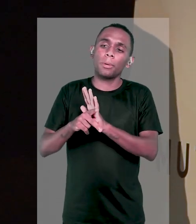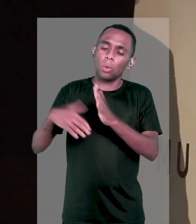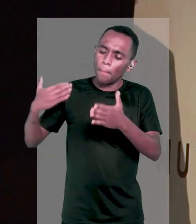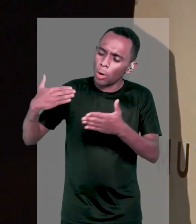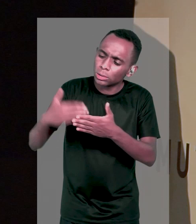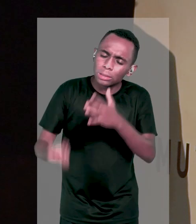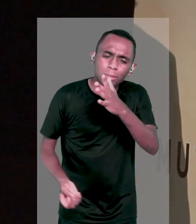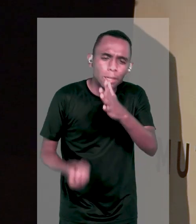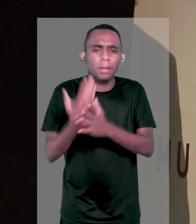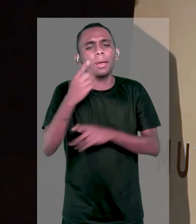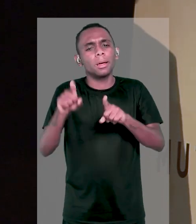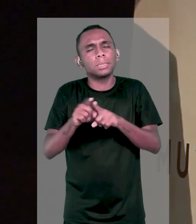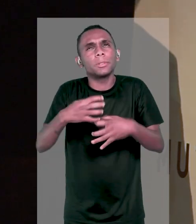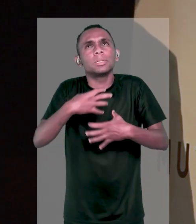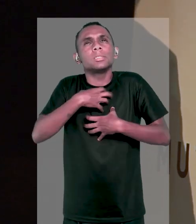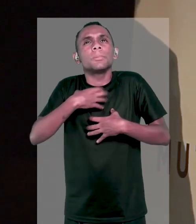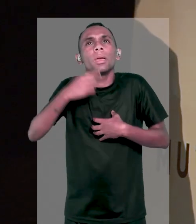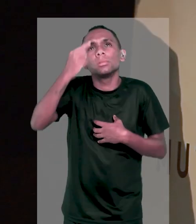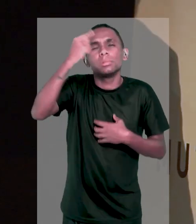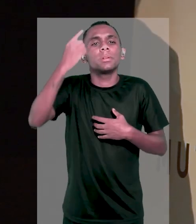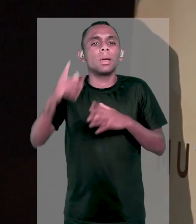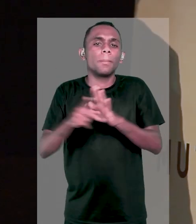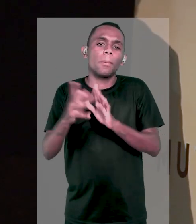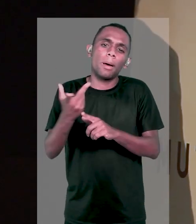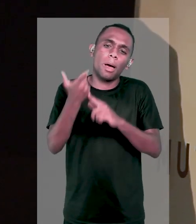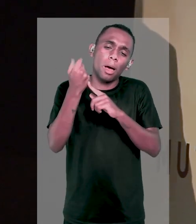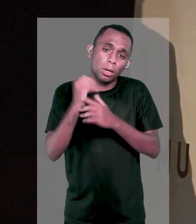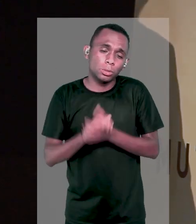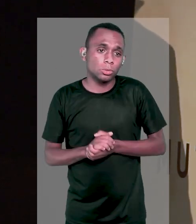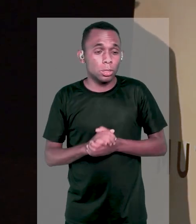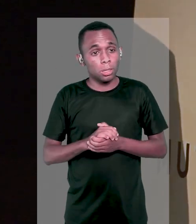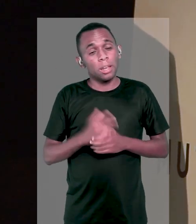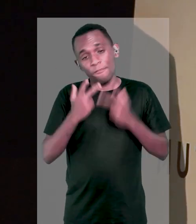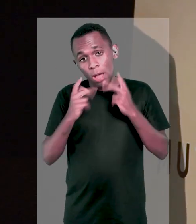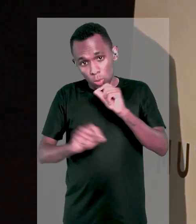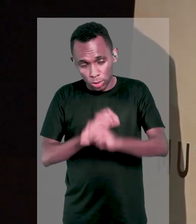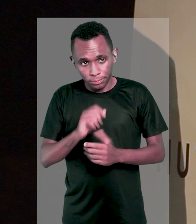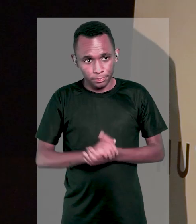temperar esse otimismo concluindo com a seguinte frase de Valéry